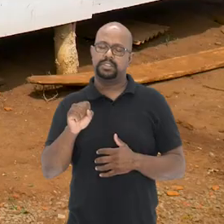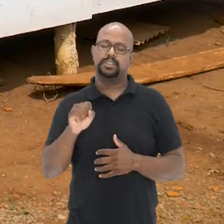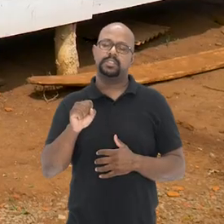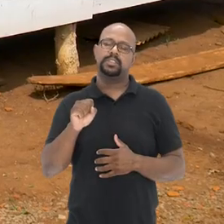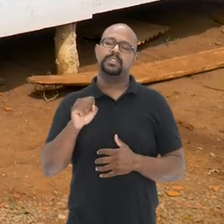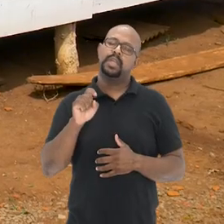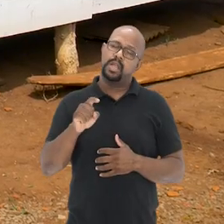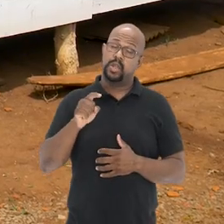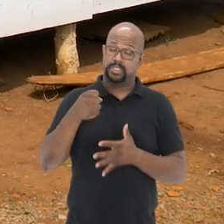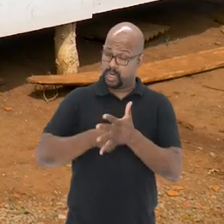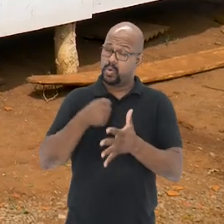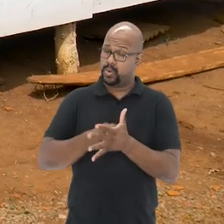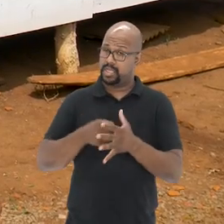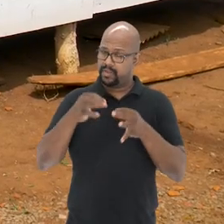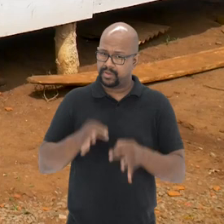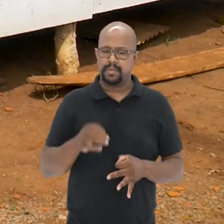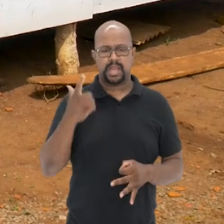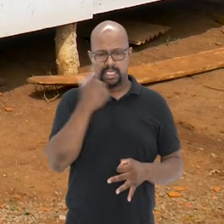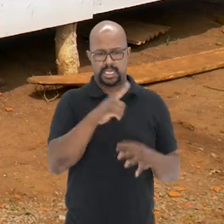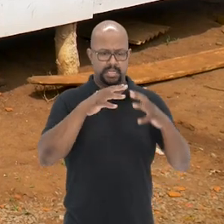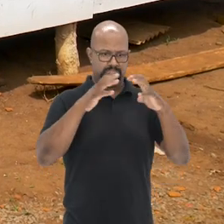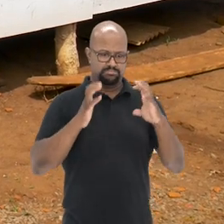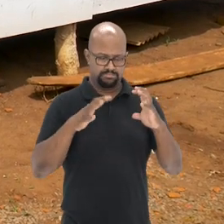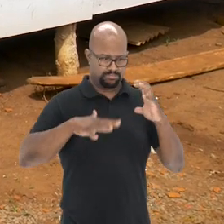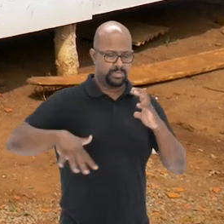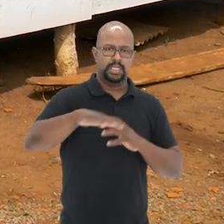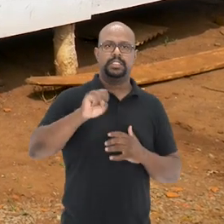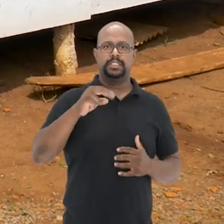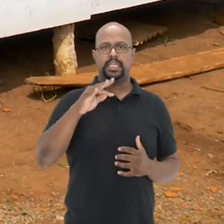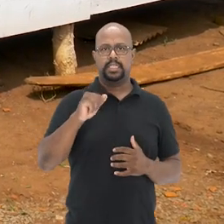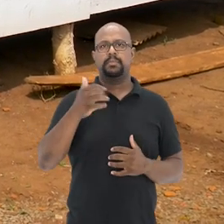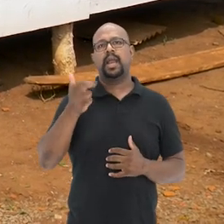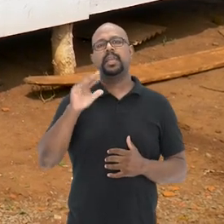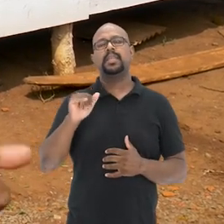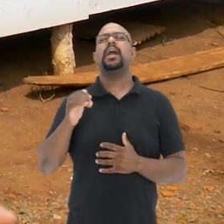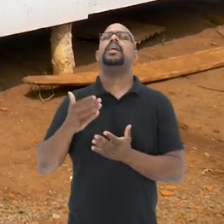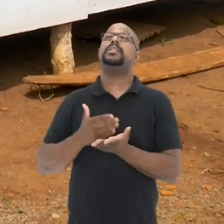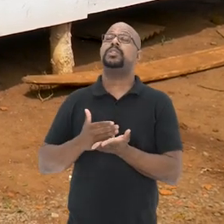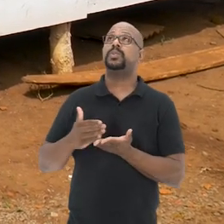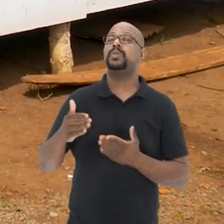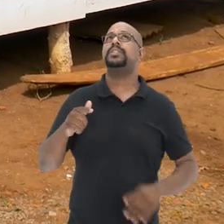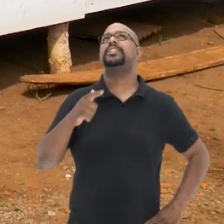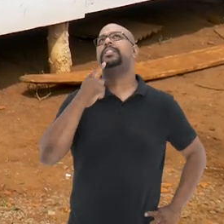luta definitiva para ter uma aldeia, né, em Santa Maria,